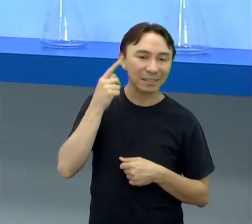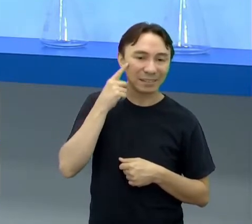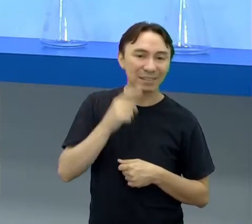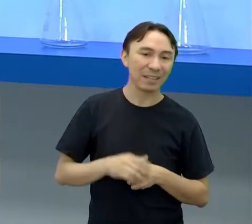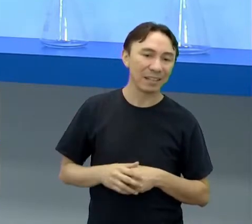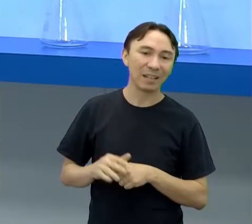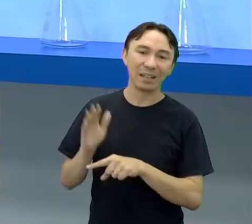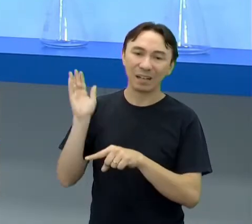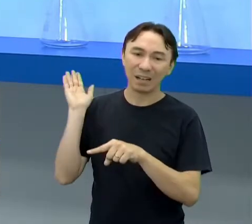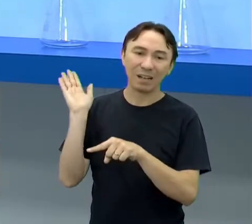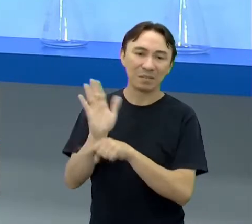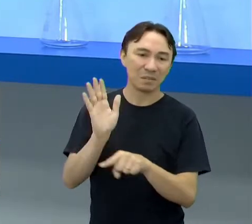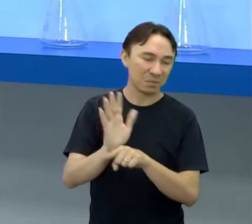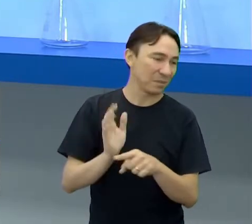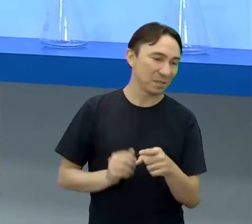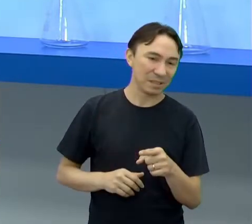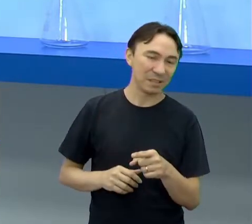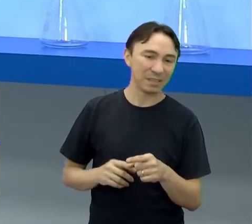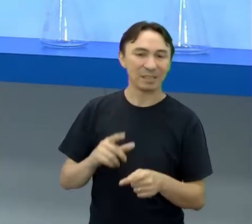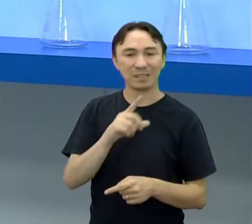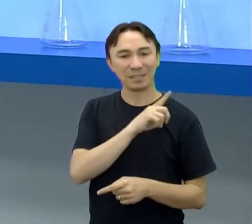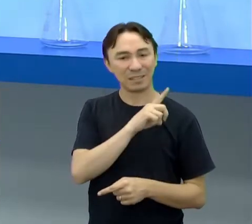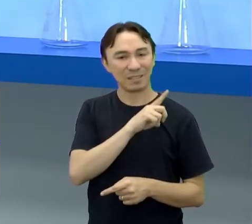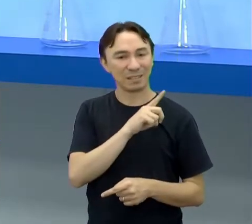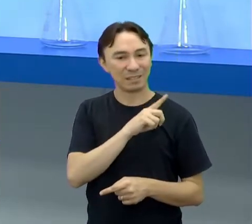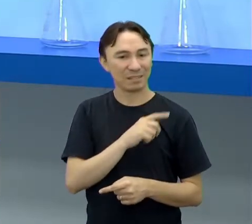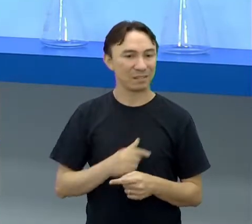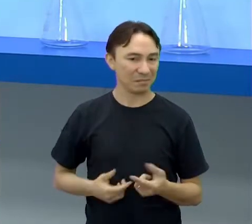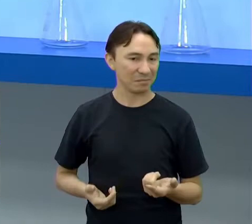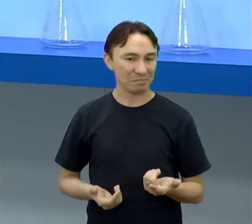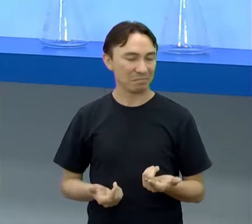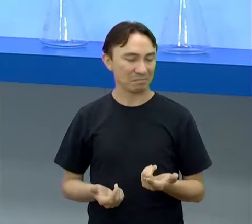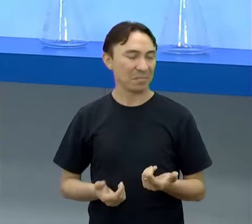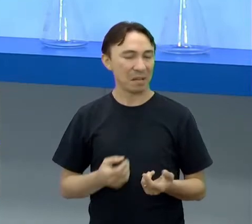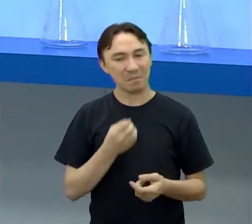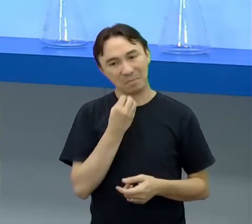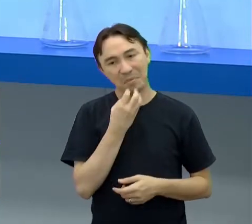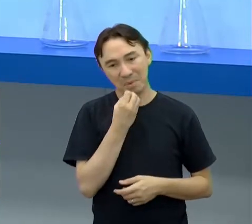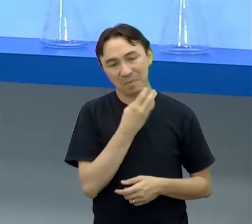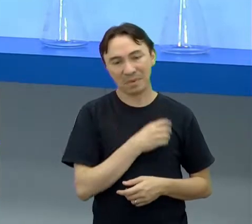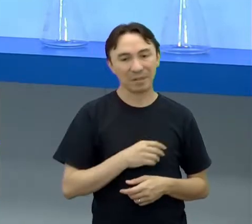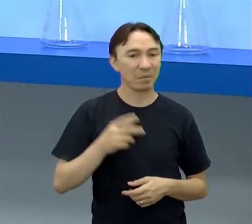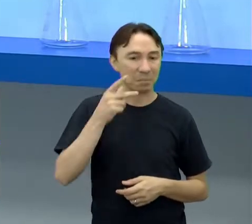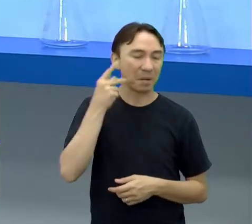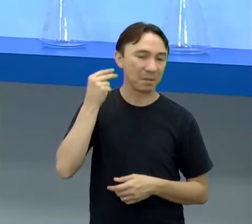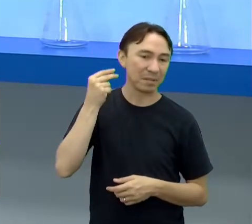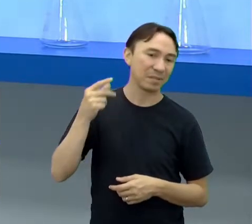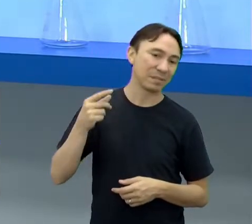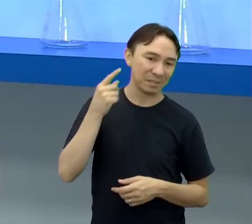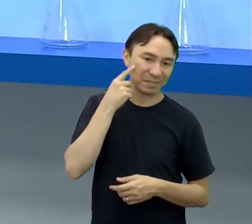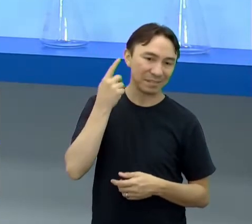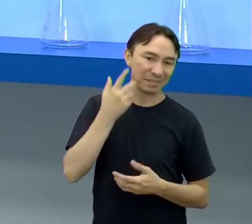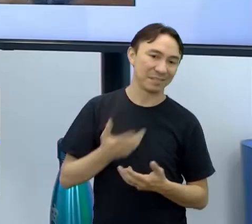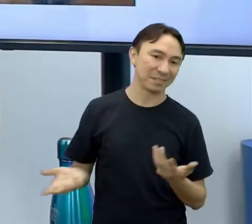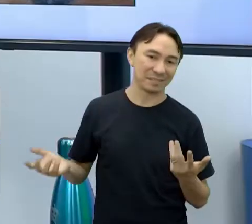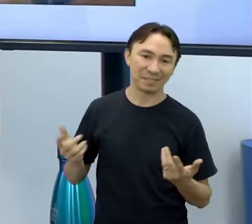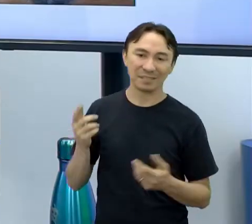ambiente e para nós, né? Na questão da convivência e para o ambiente. Então, a minha questão mística pulou aí.